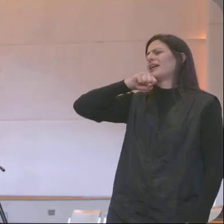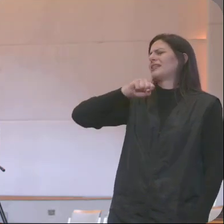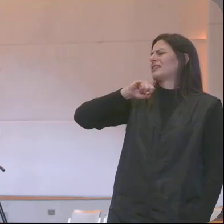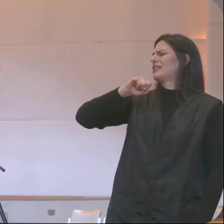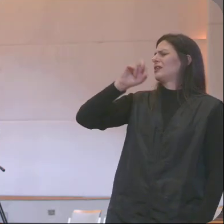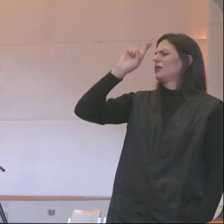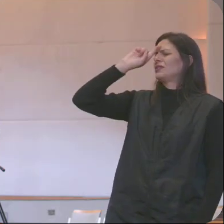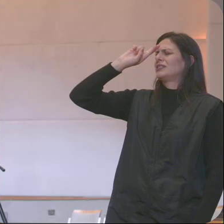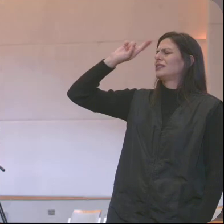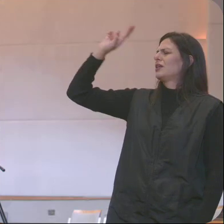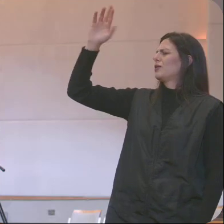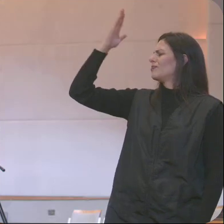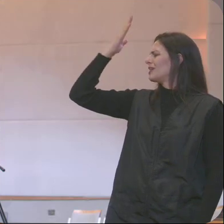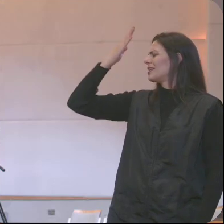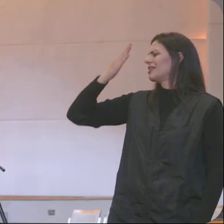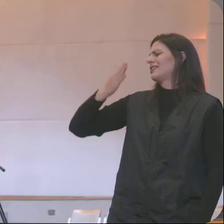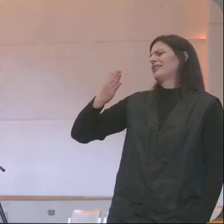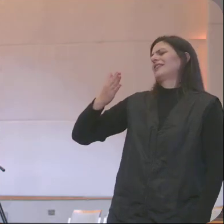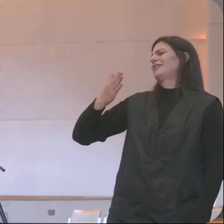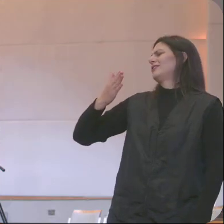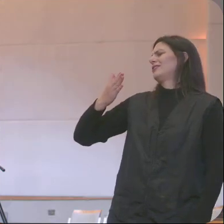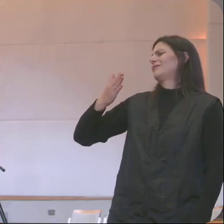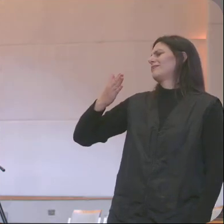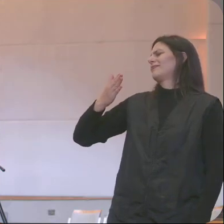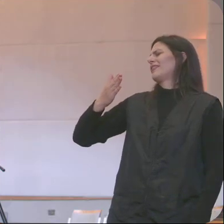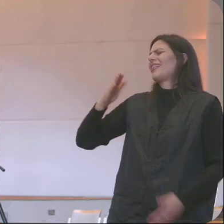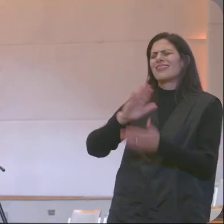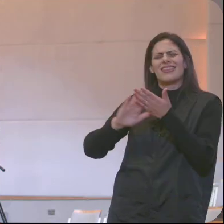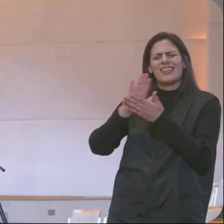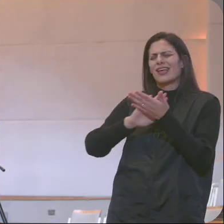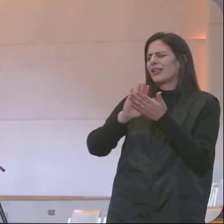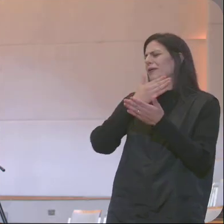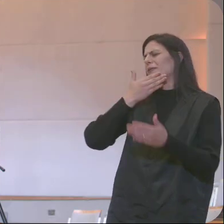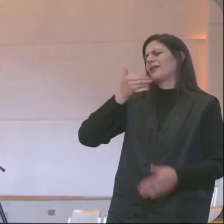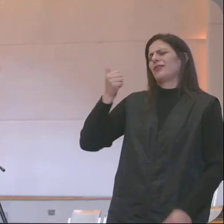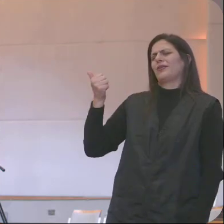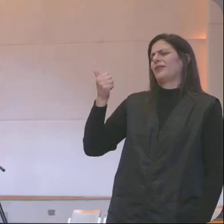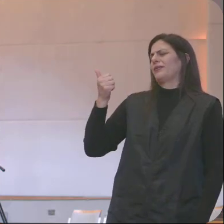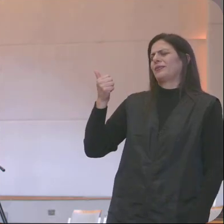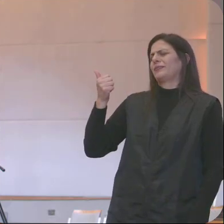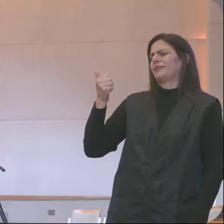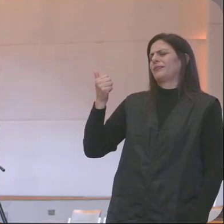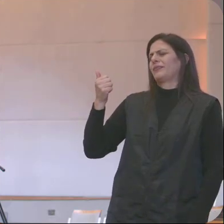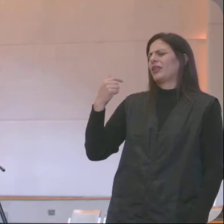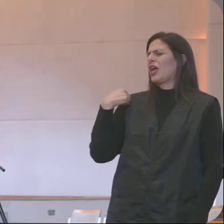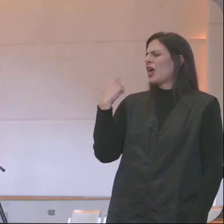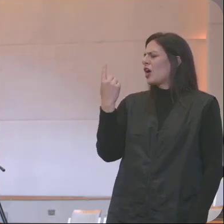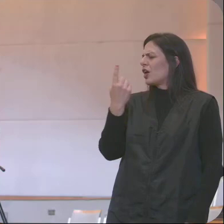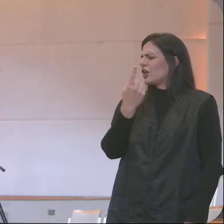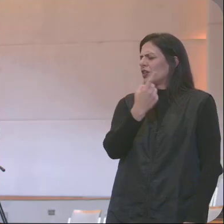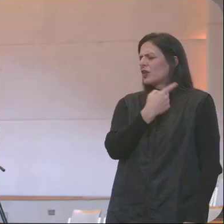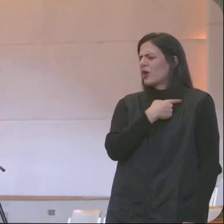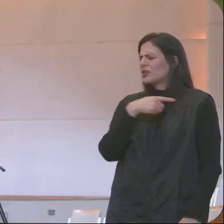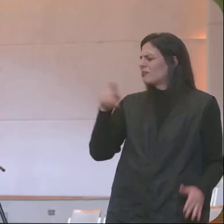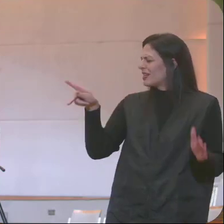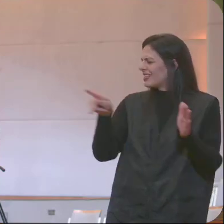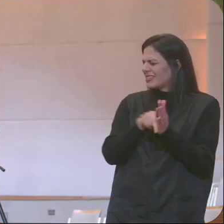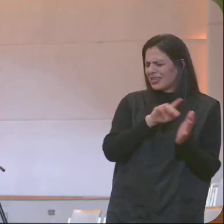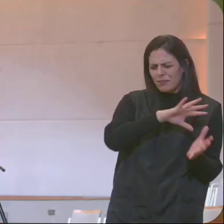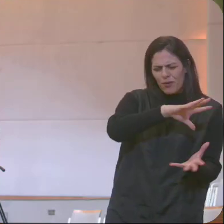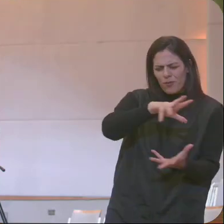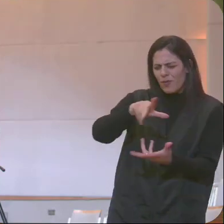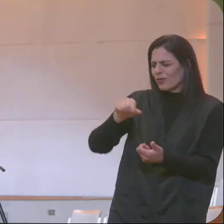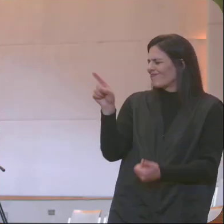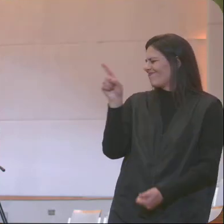se o Senhor não estiver fazendo parte. Nós somos, Senhor, estrangeiros, peregrinos nessa terra mesmo, sonhando